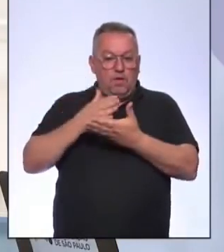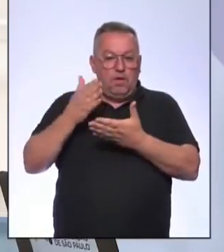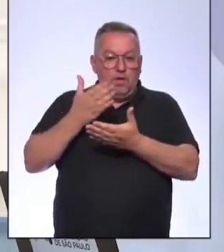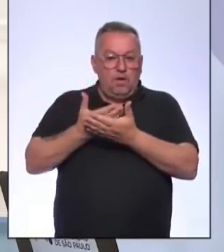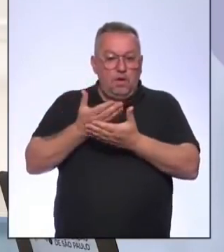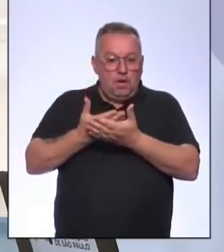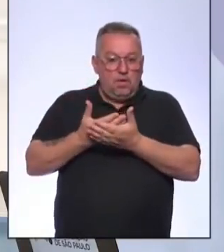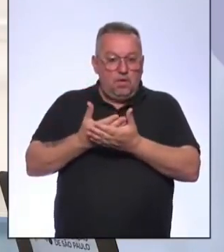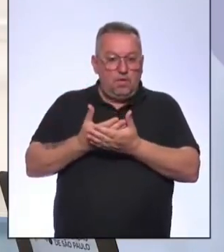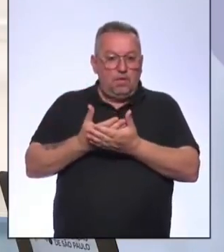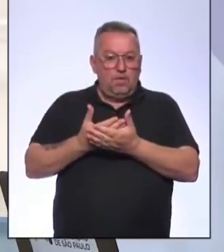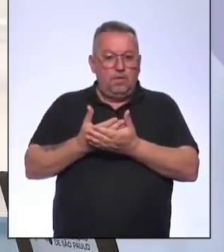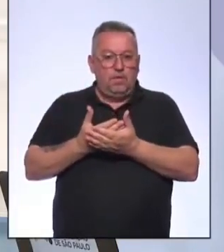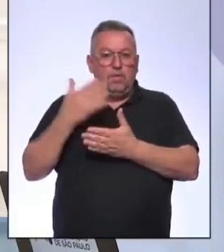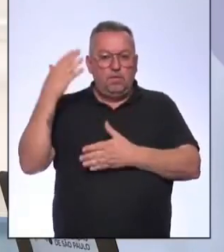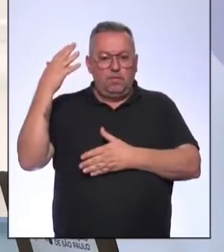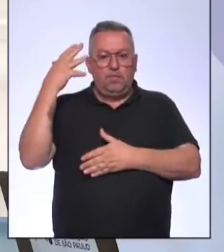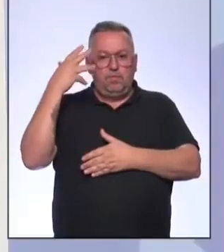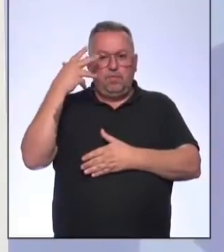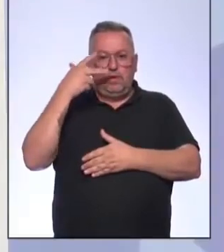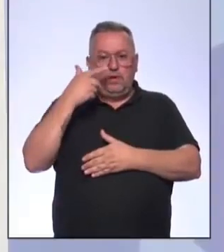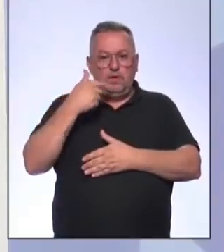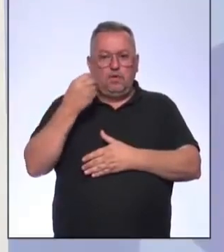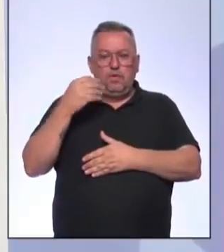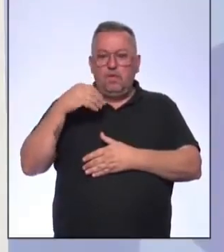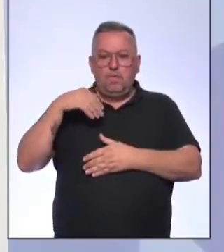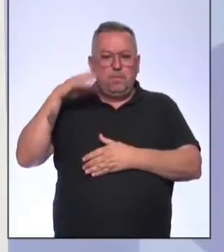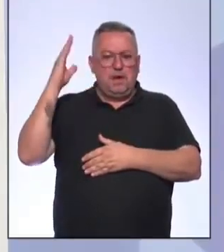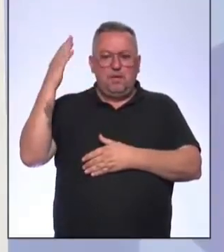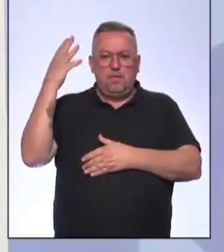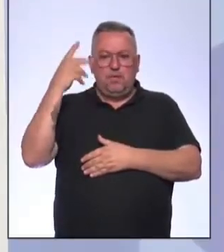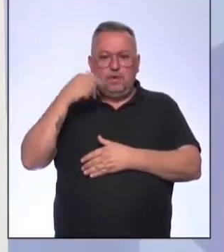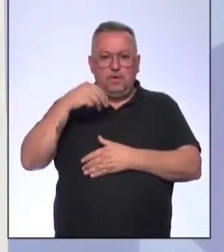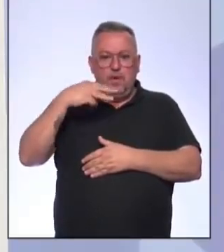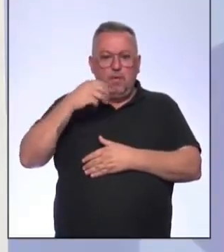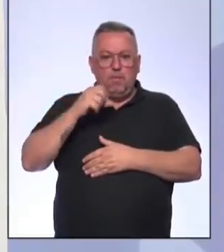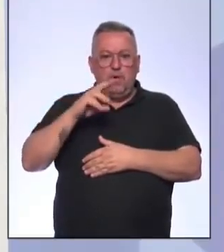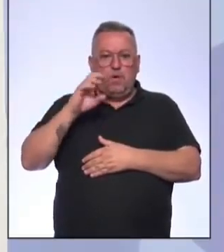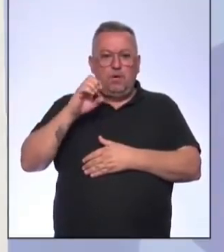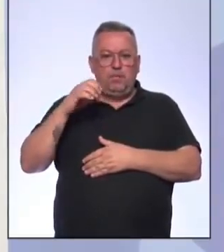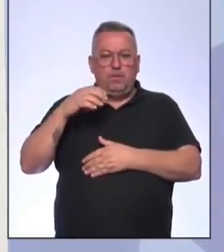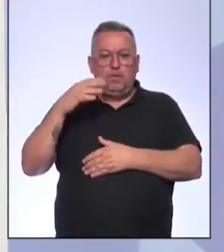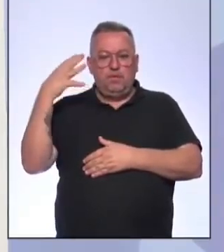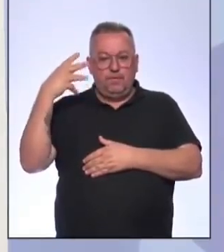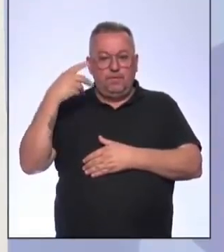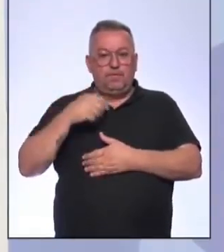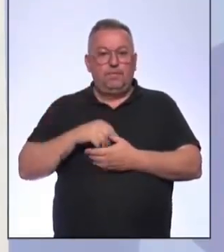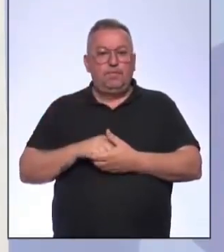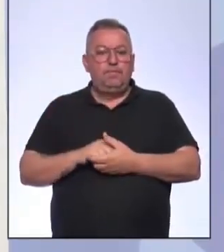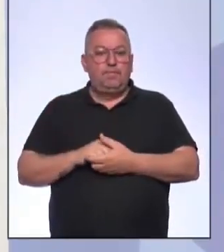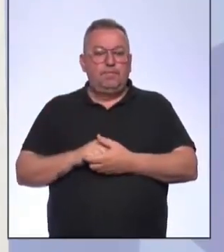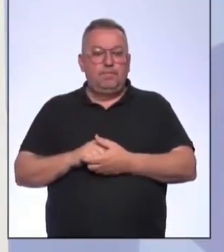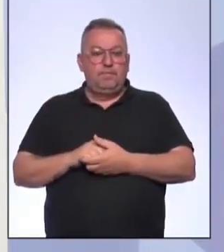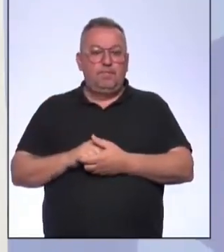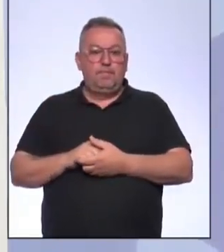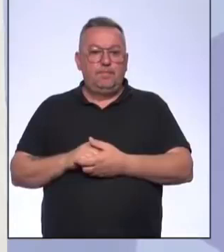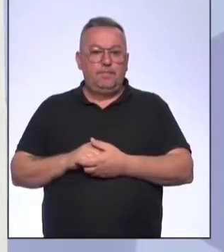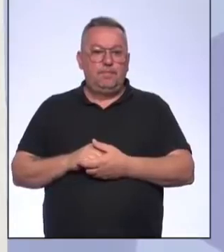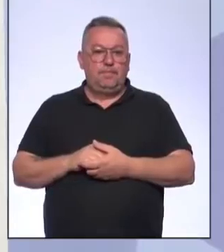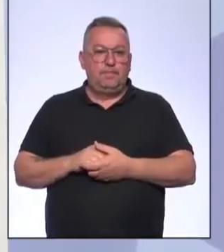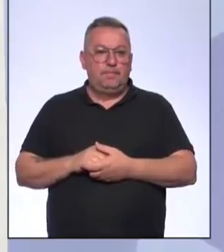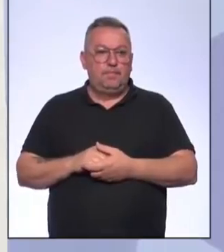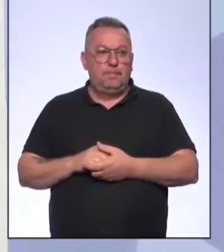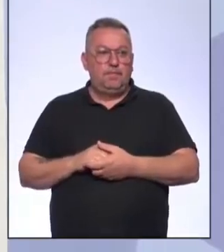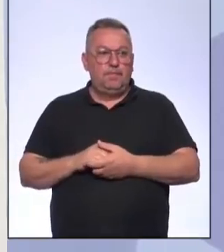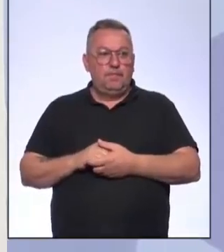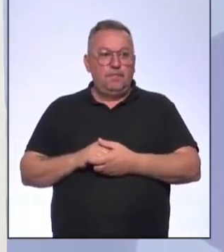sempre. Então, beautiful, bonito. Como é que eu vou falar mais bonito? More beautiful. Tive aquela aluna que ela falou que ela é wonderful.